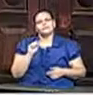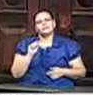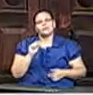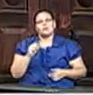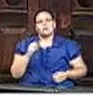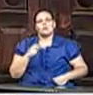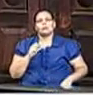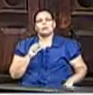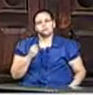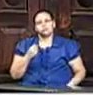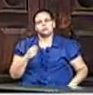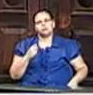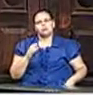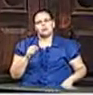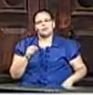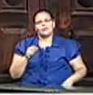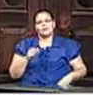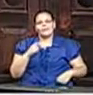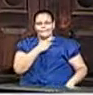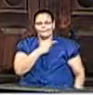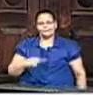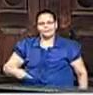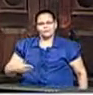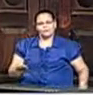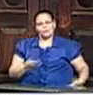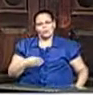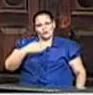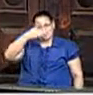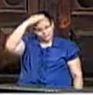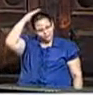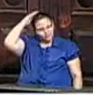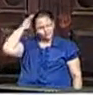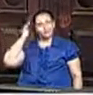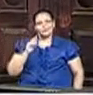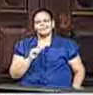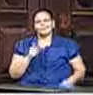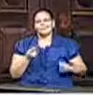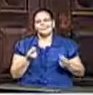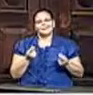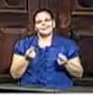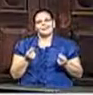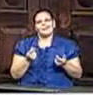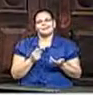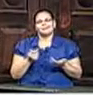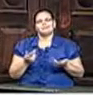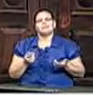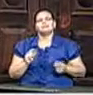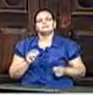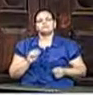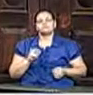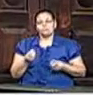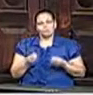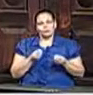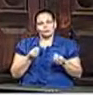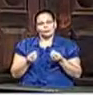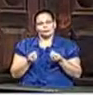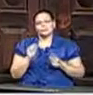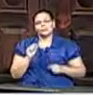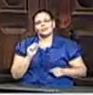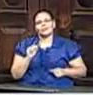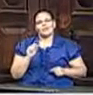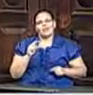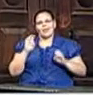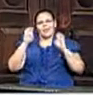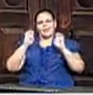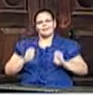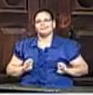ao poder o senhor Michel Temer nada tem a ver com a